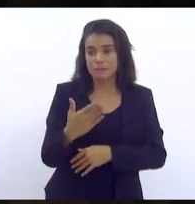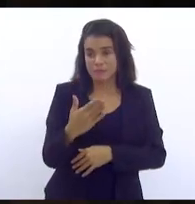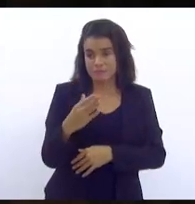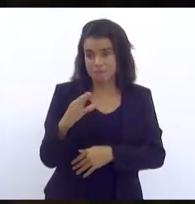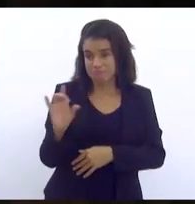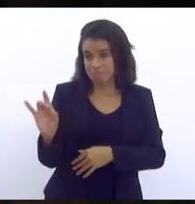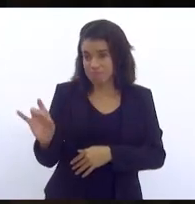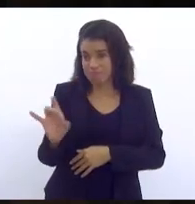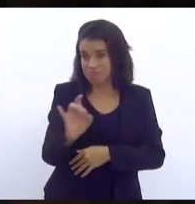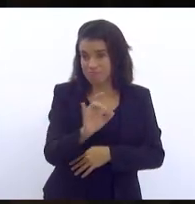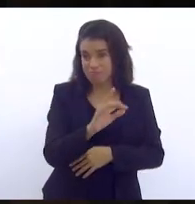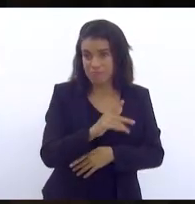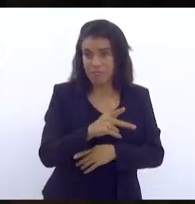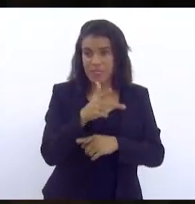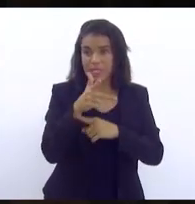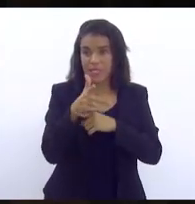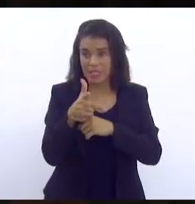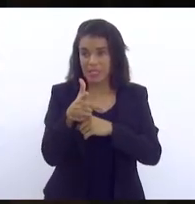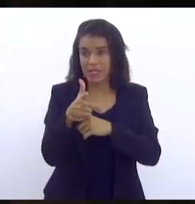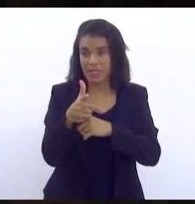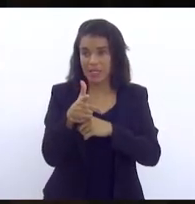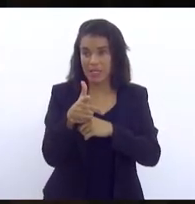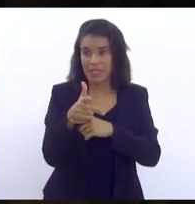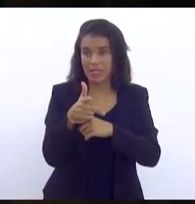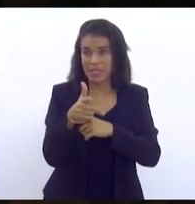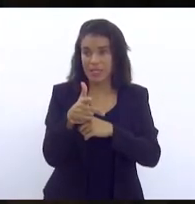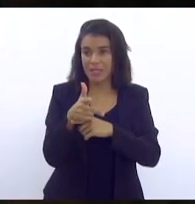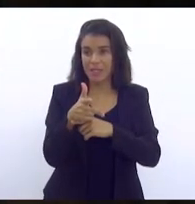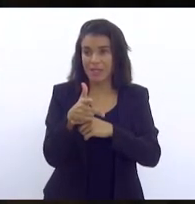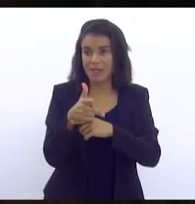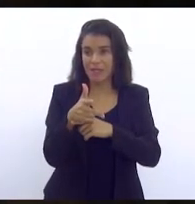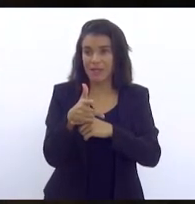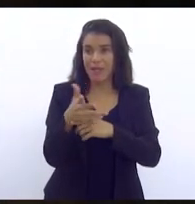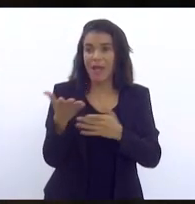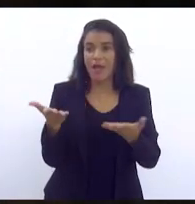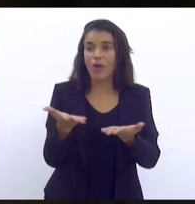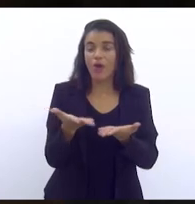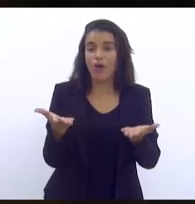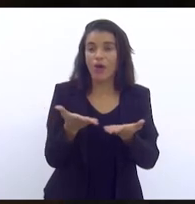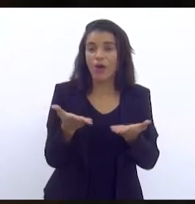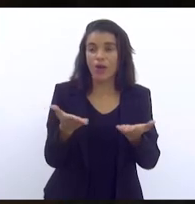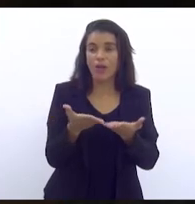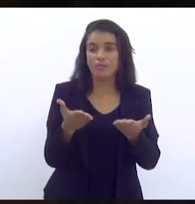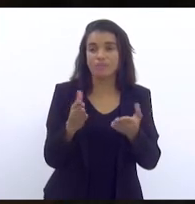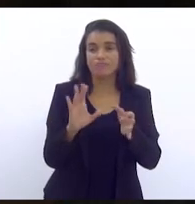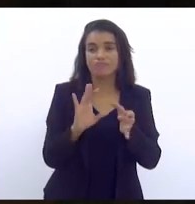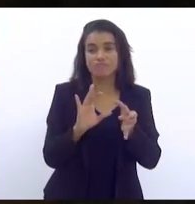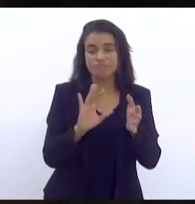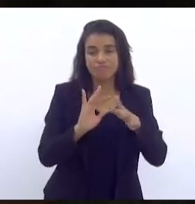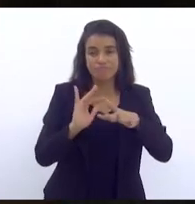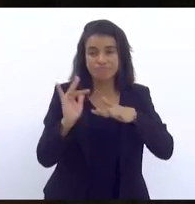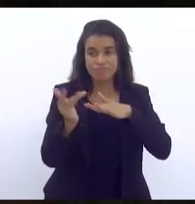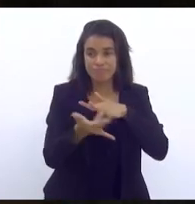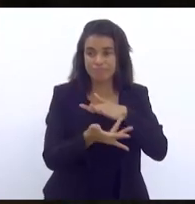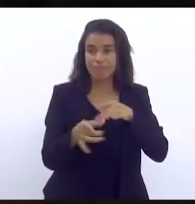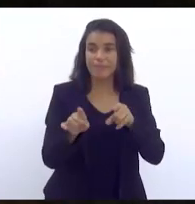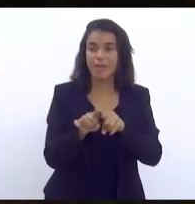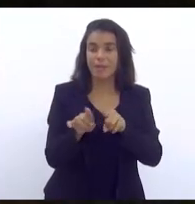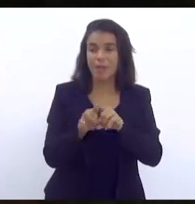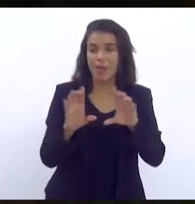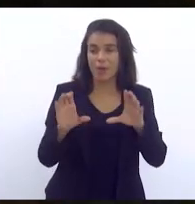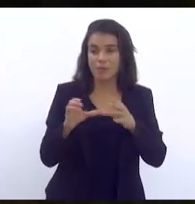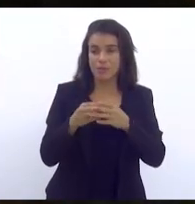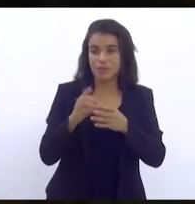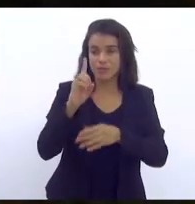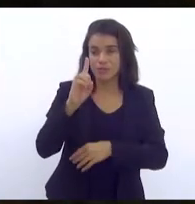puder pegue o seu celular nesse momento a gente vai lançar aqui a partir da rede e juntamente com a comissão de direitos